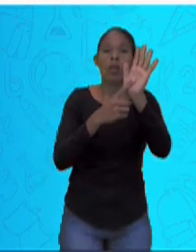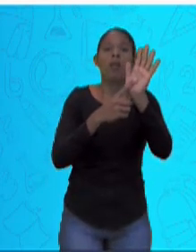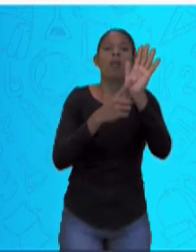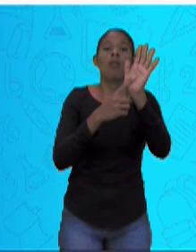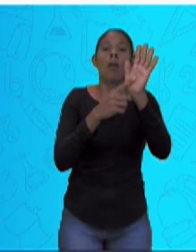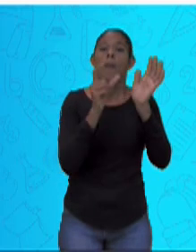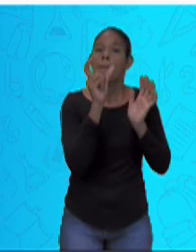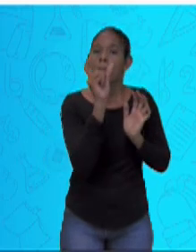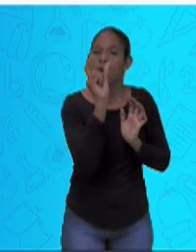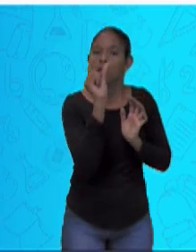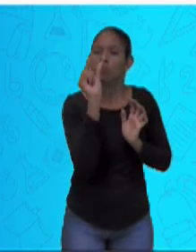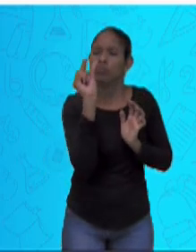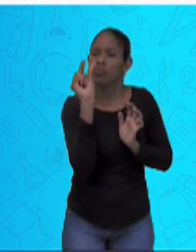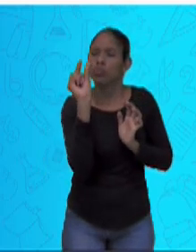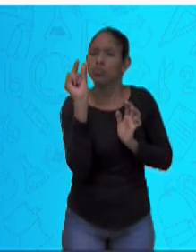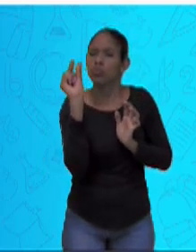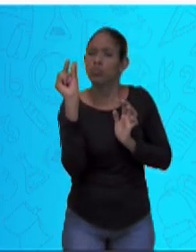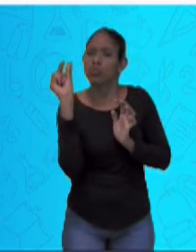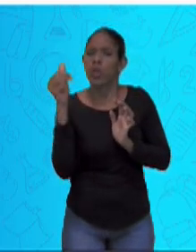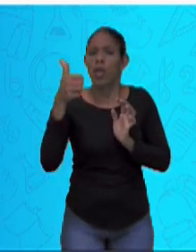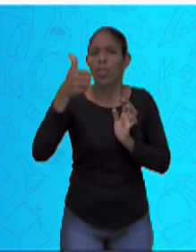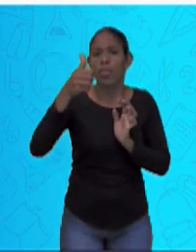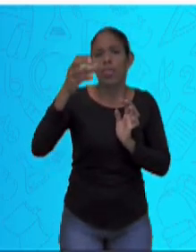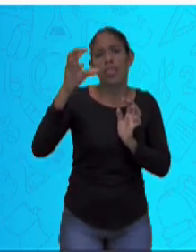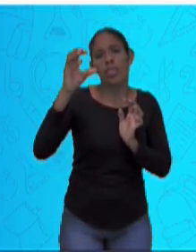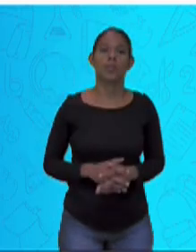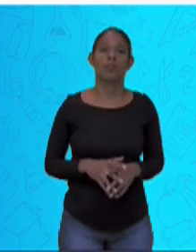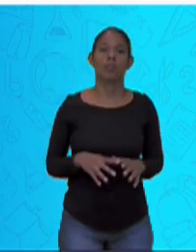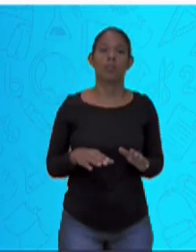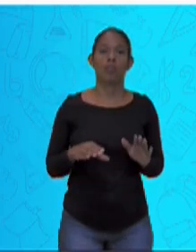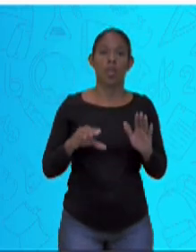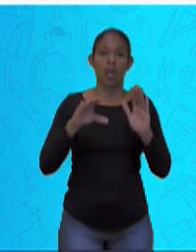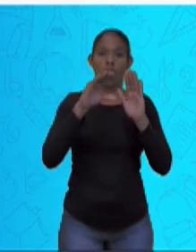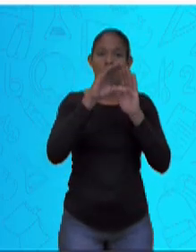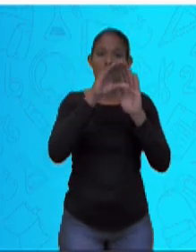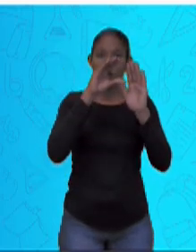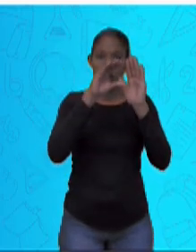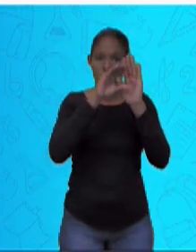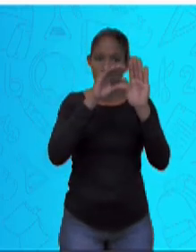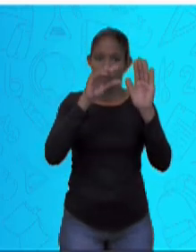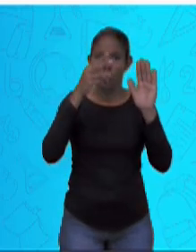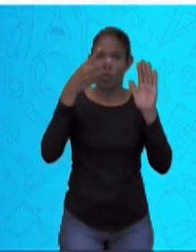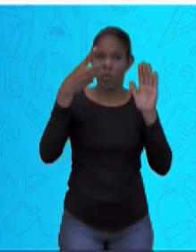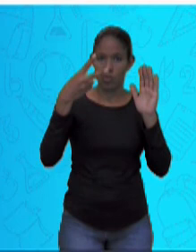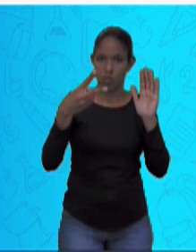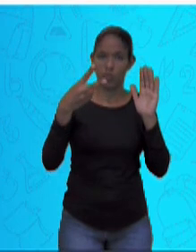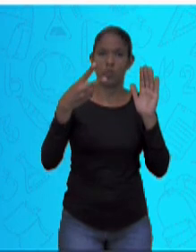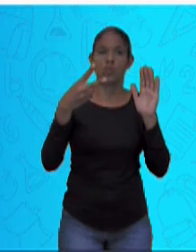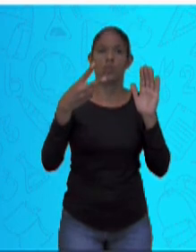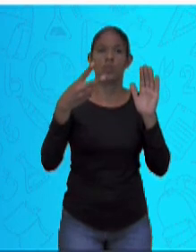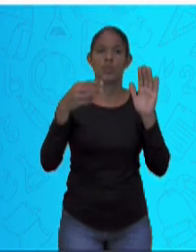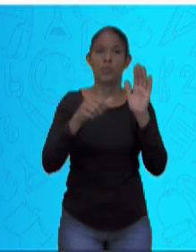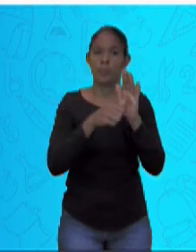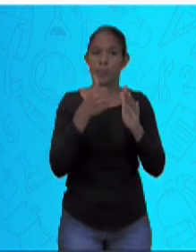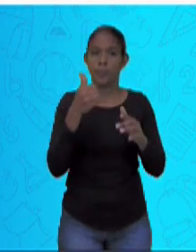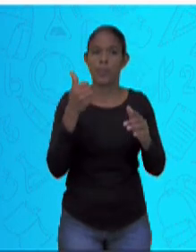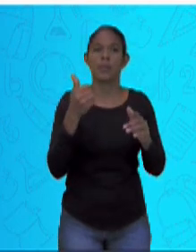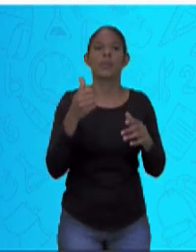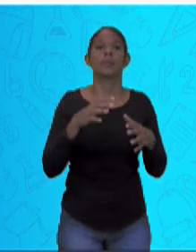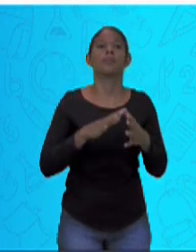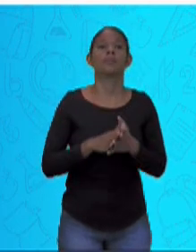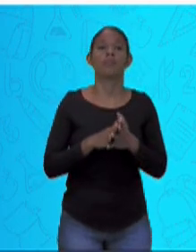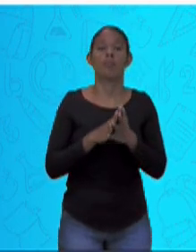versos decassílabos, com 10 sílabas, e nas 2 primeiras estrofes a rima